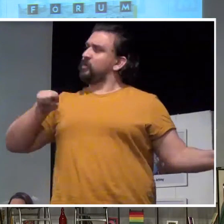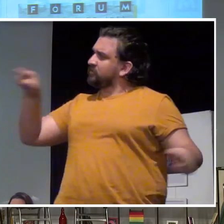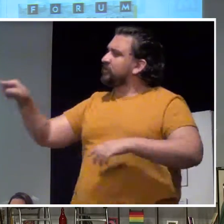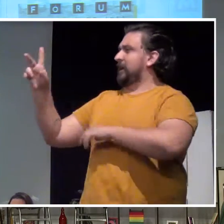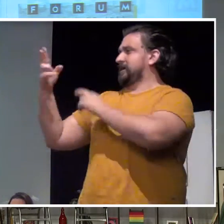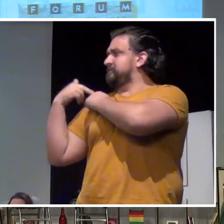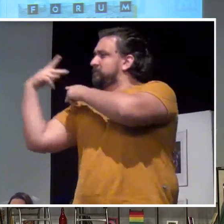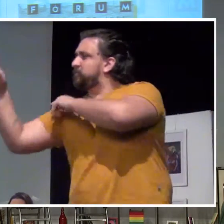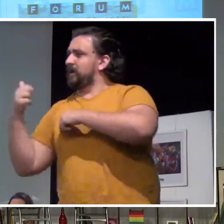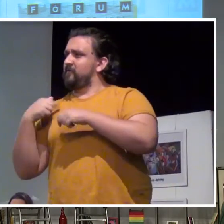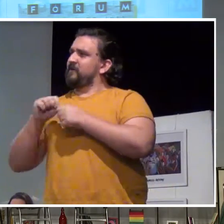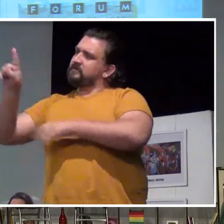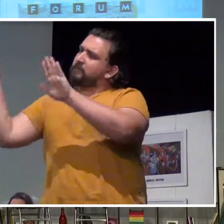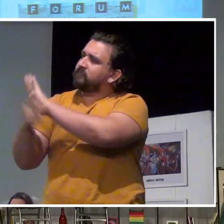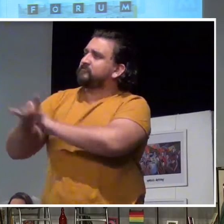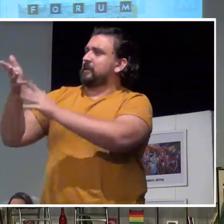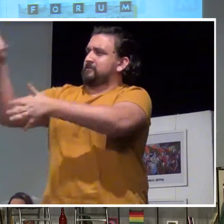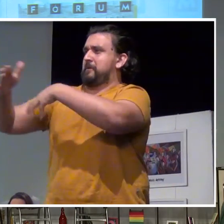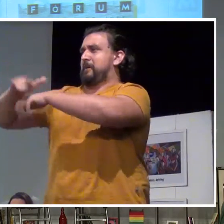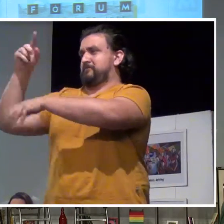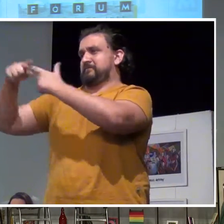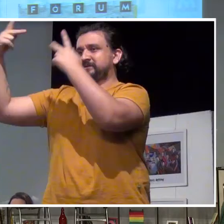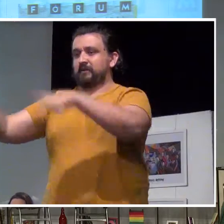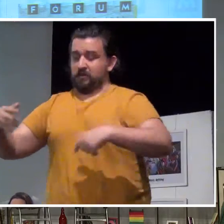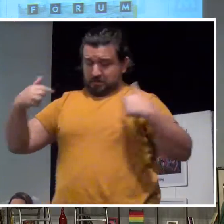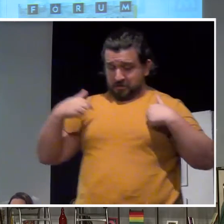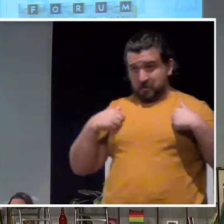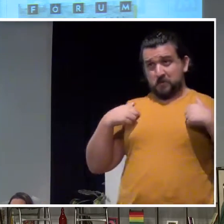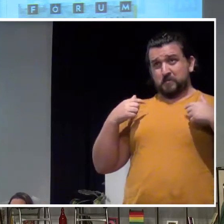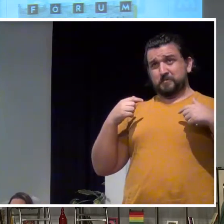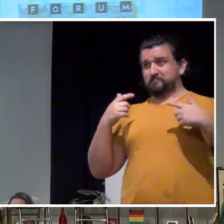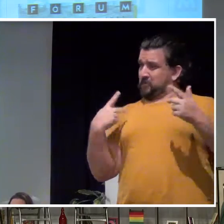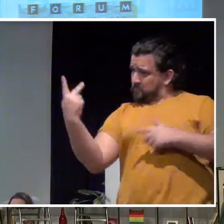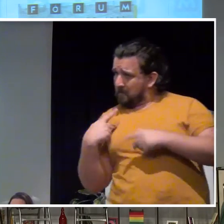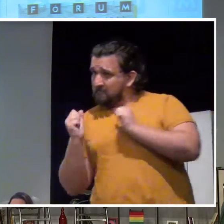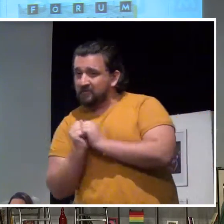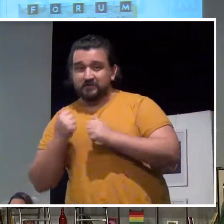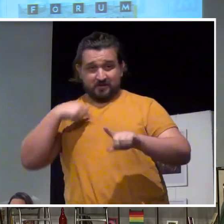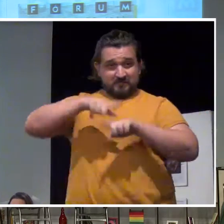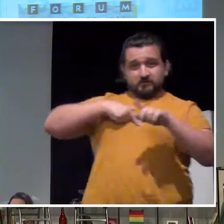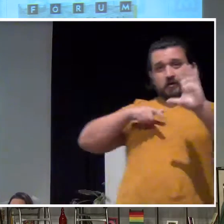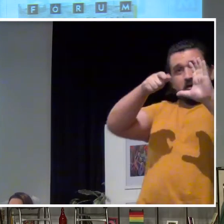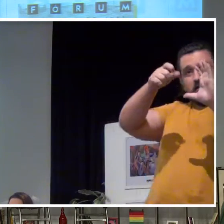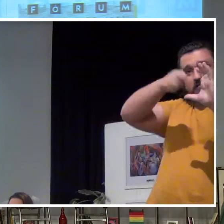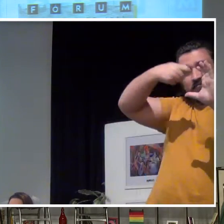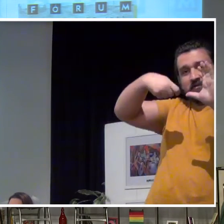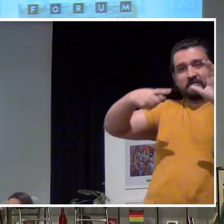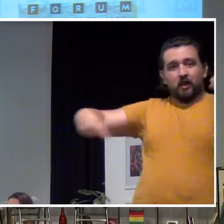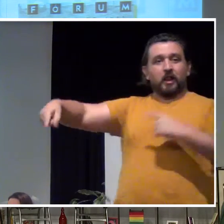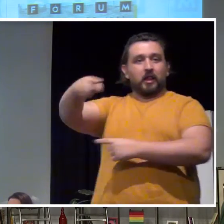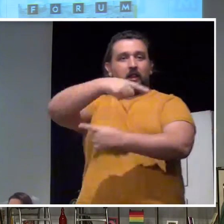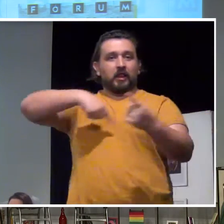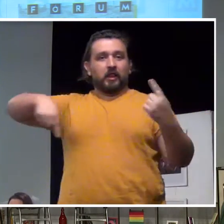sua responsabilidade, você se aprofunde na língua de sinais. E eu dizendo para ele, nós dois, e eu filmando aquele